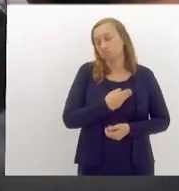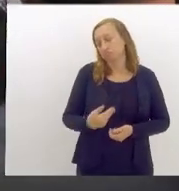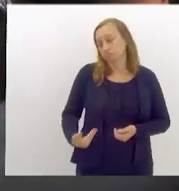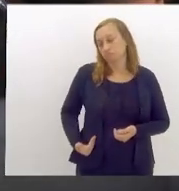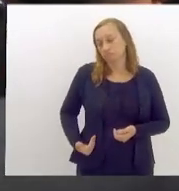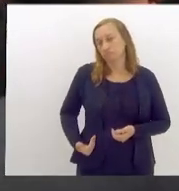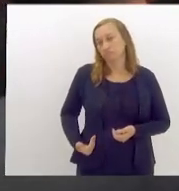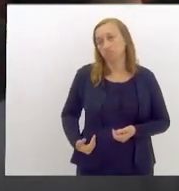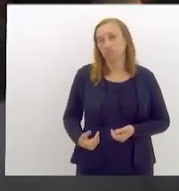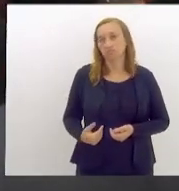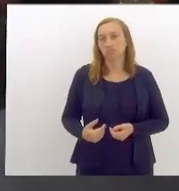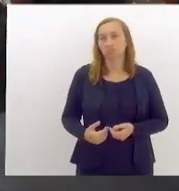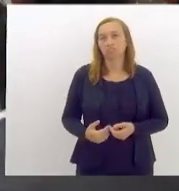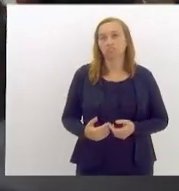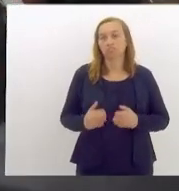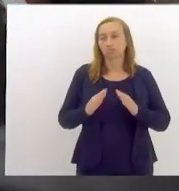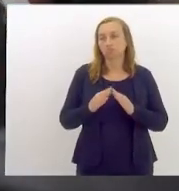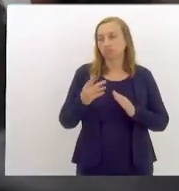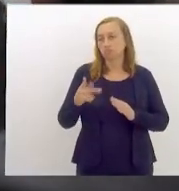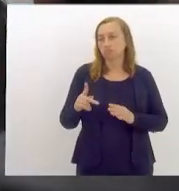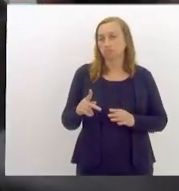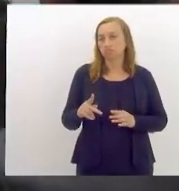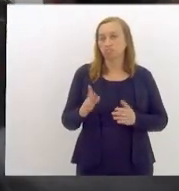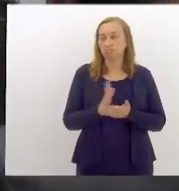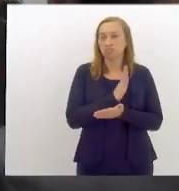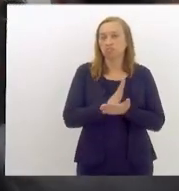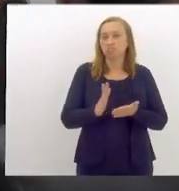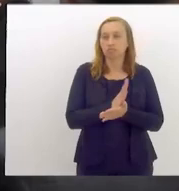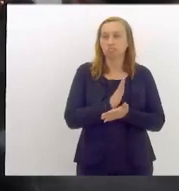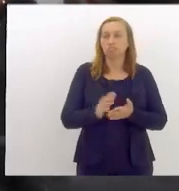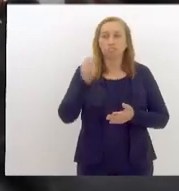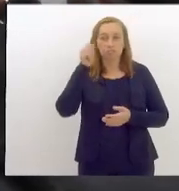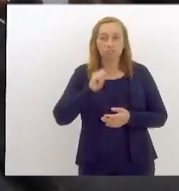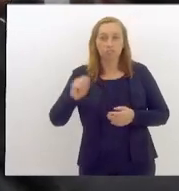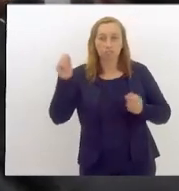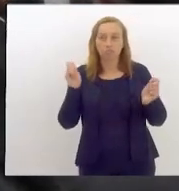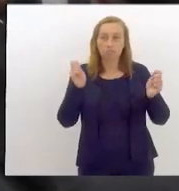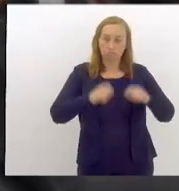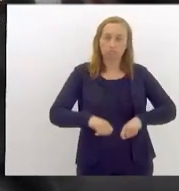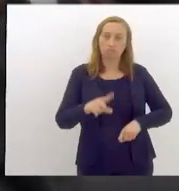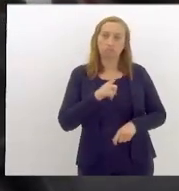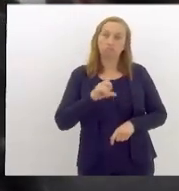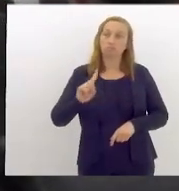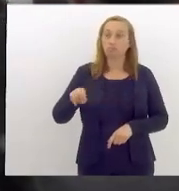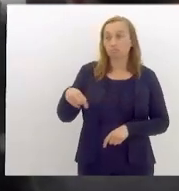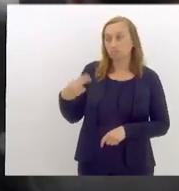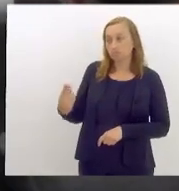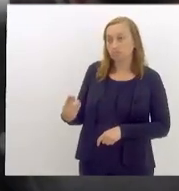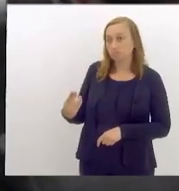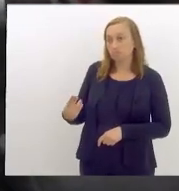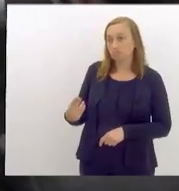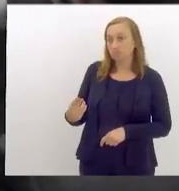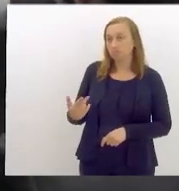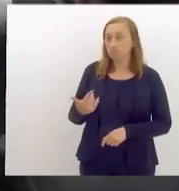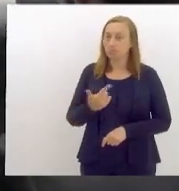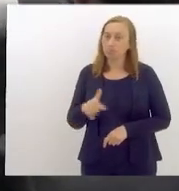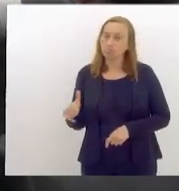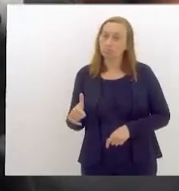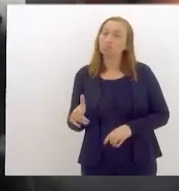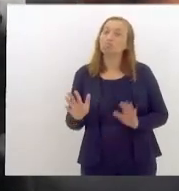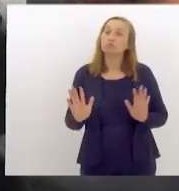governador lá no palácio muitas vezes muitas vezes tem assessores competentes e outras vezes tem obsessores